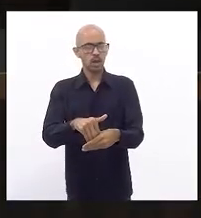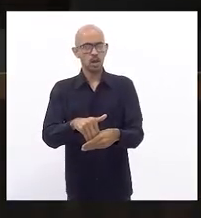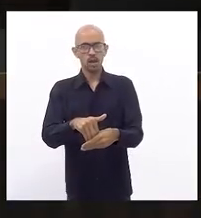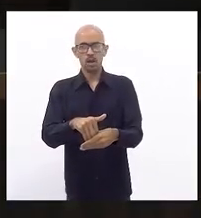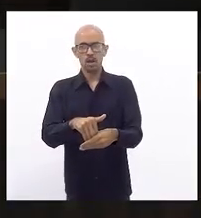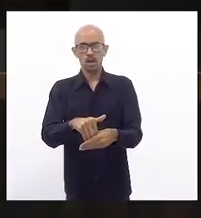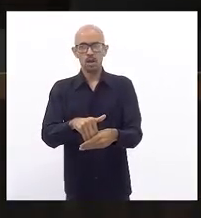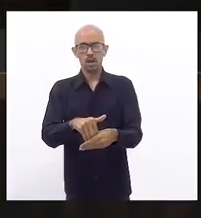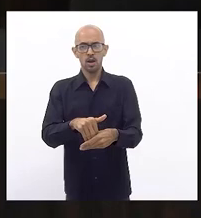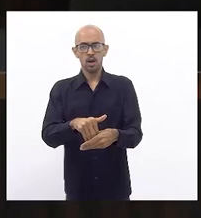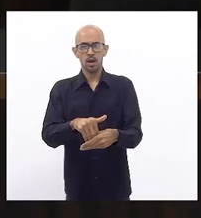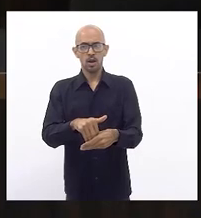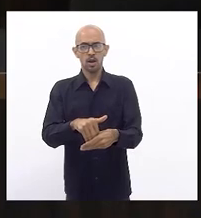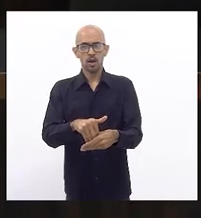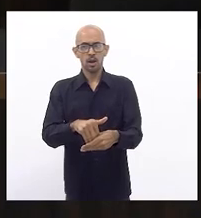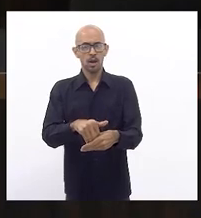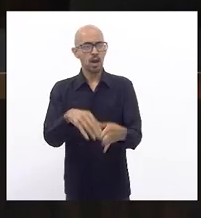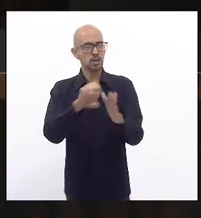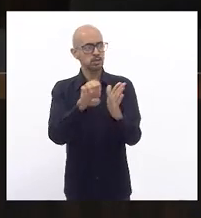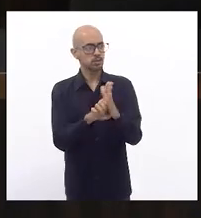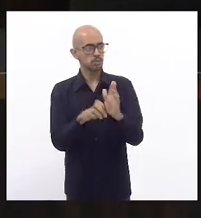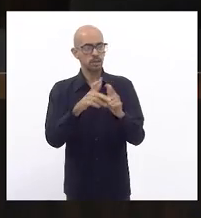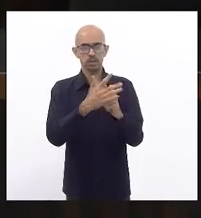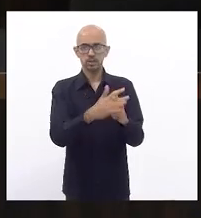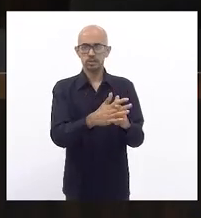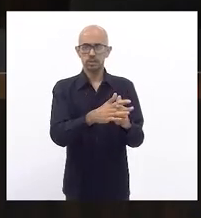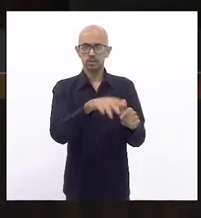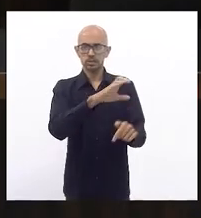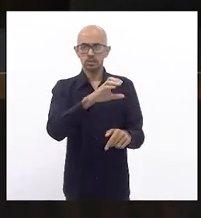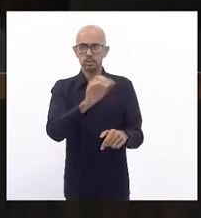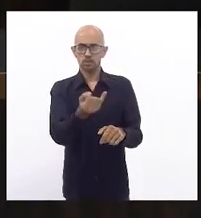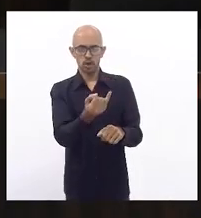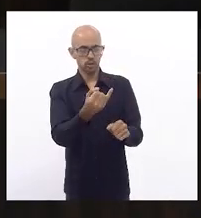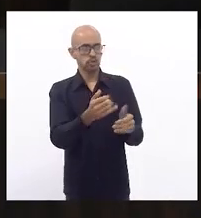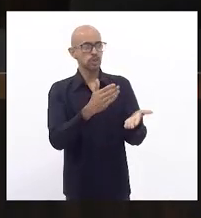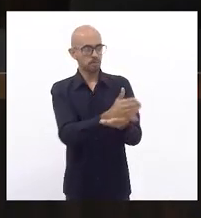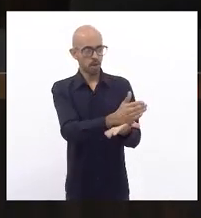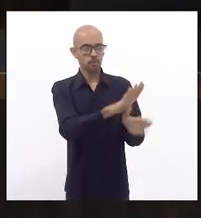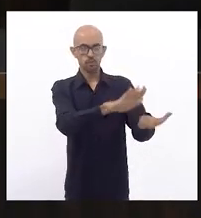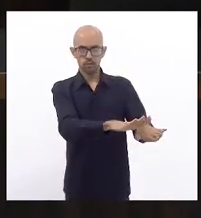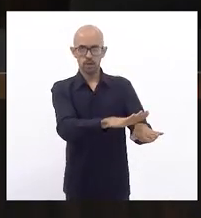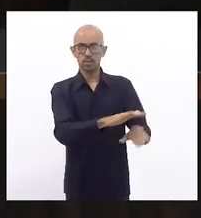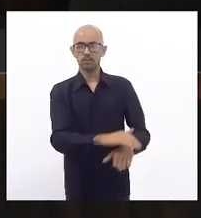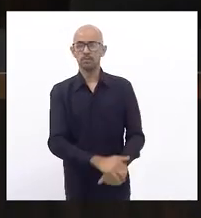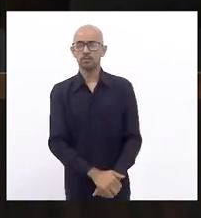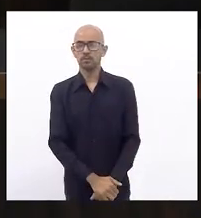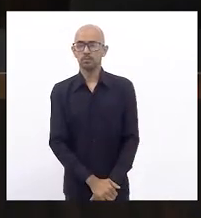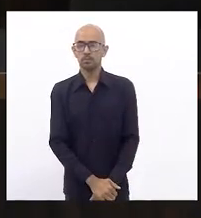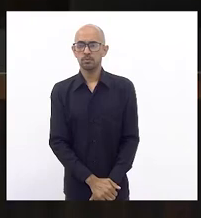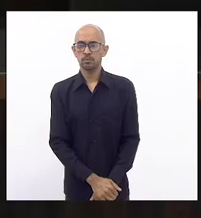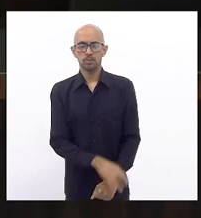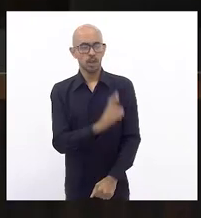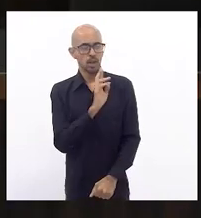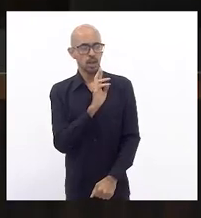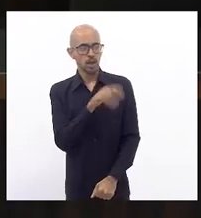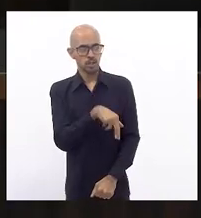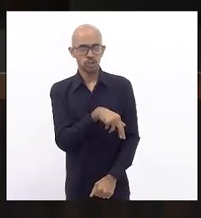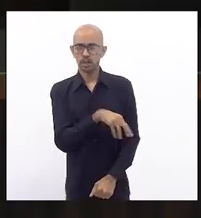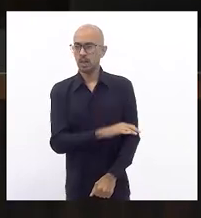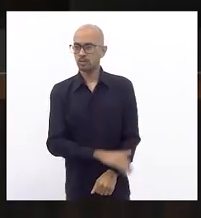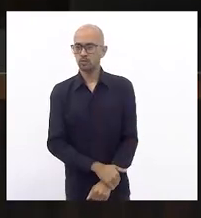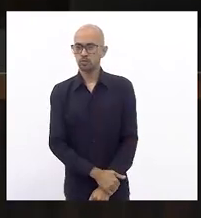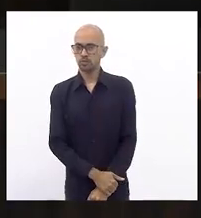o parecer, as emendas da CCJ. Senhores que aprovam, permaneçam como estão, rejeitadas.